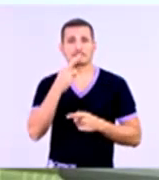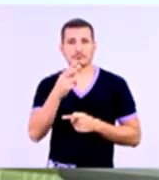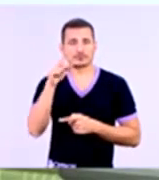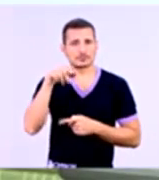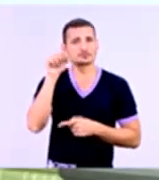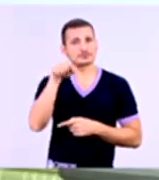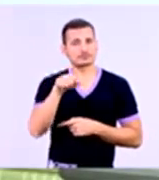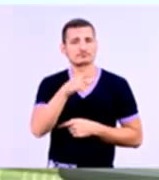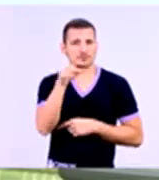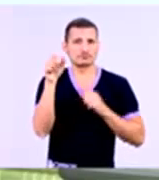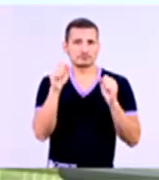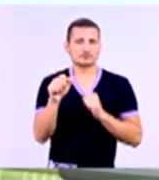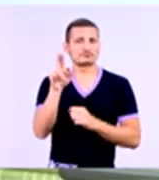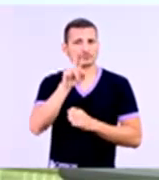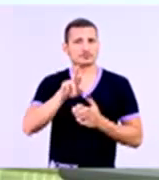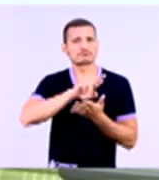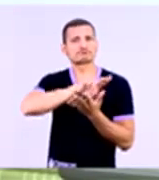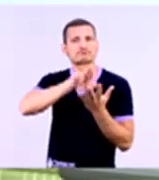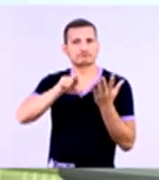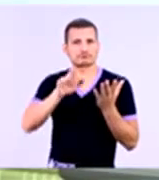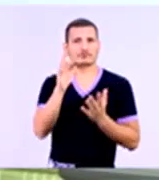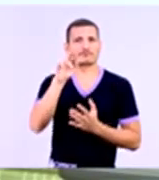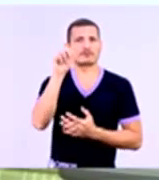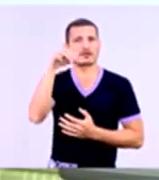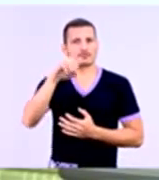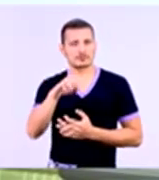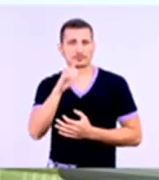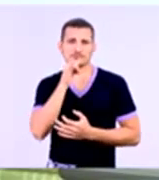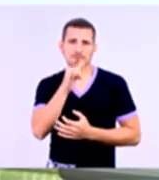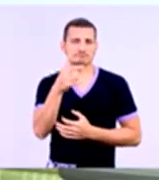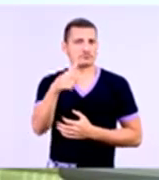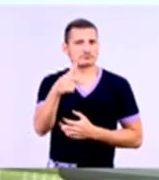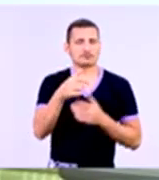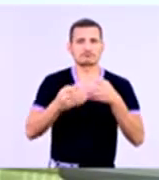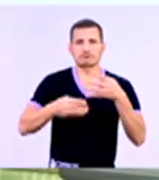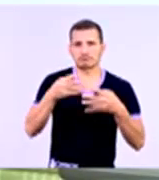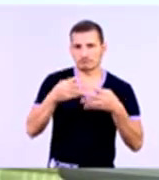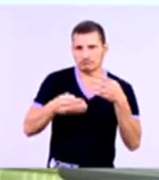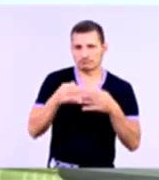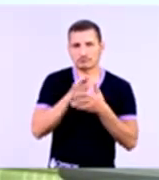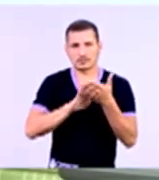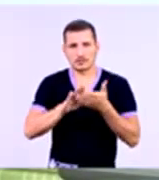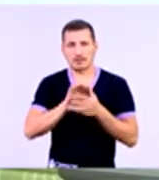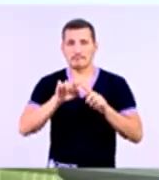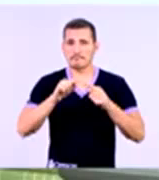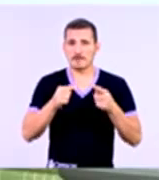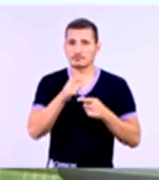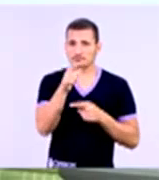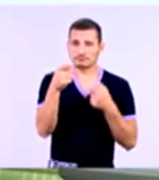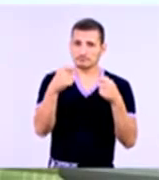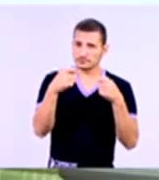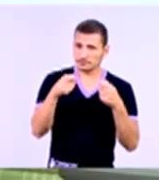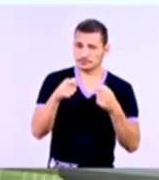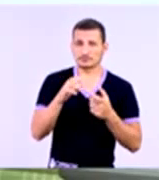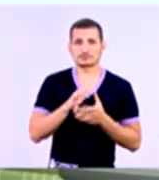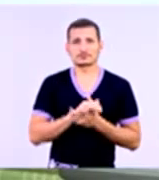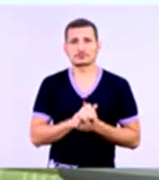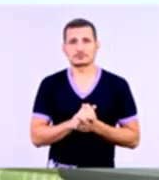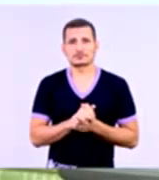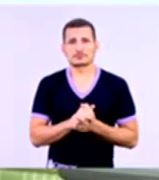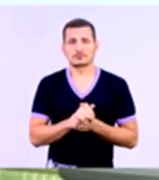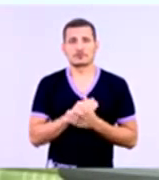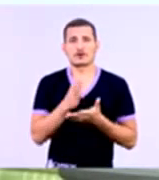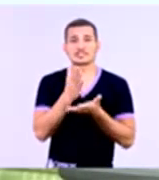podem utilizar diversos frameworks sem que haja essa interferência. Porém, vocês vão ter que considerar para isso a